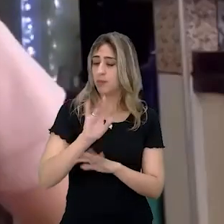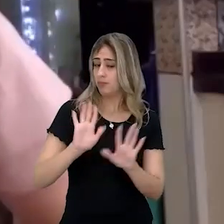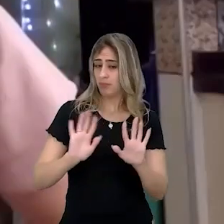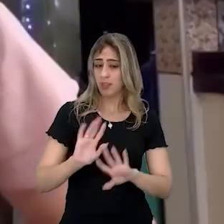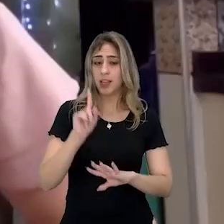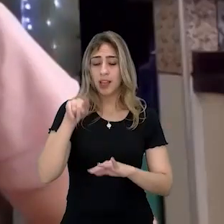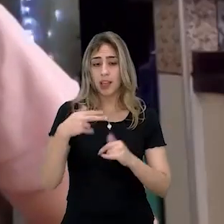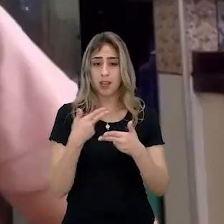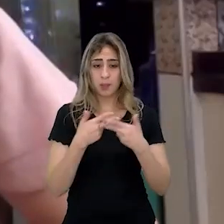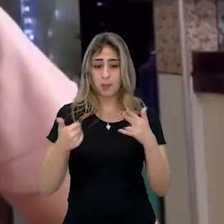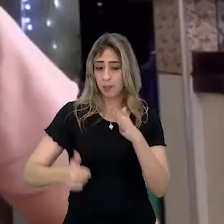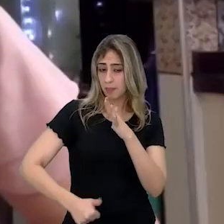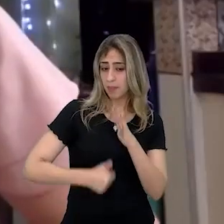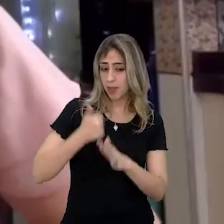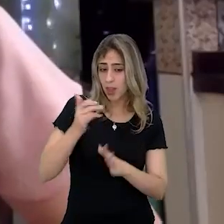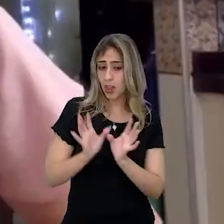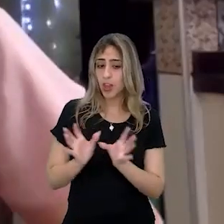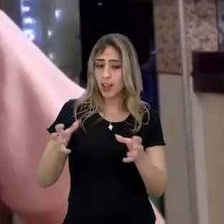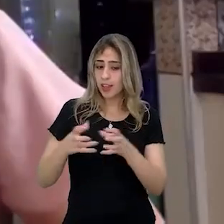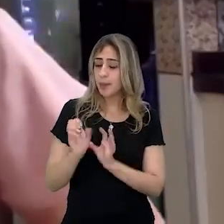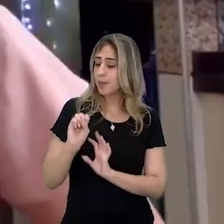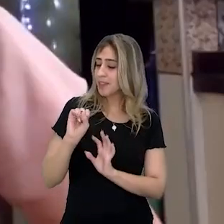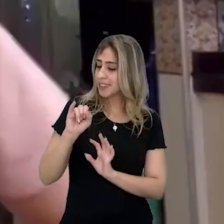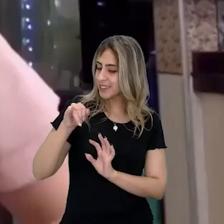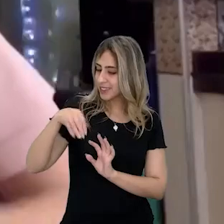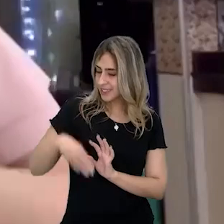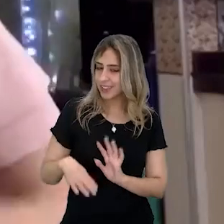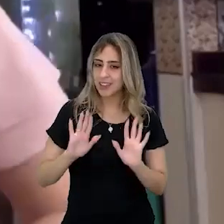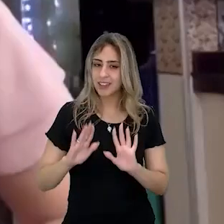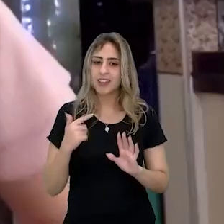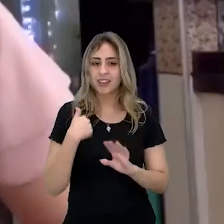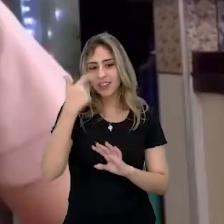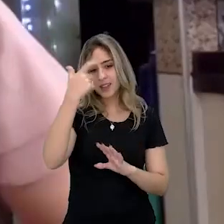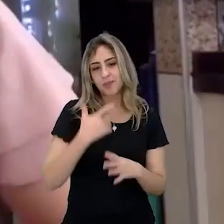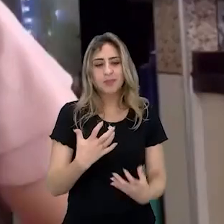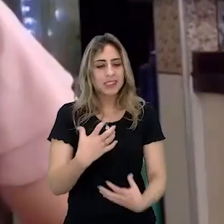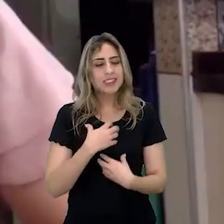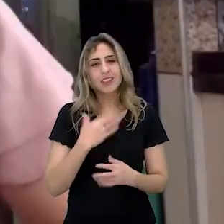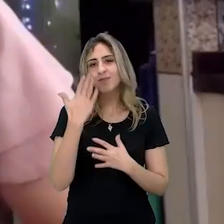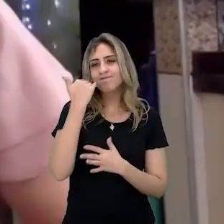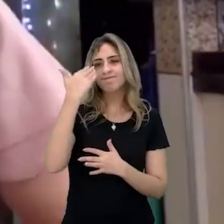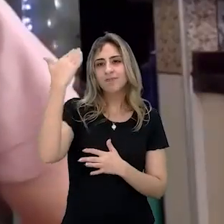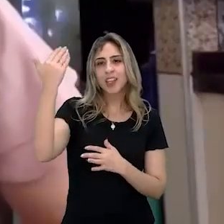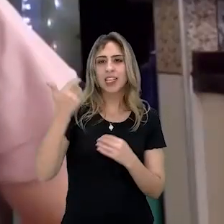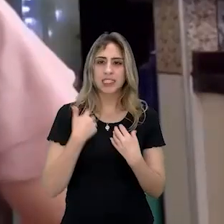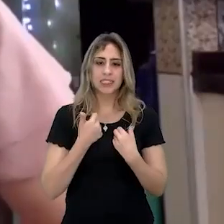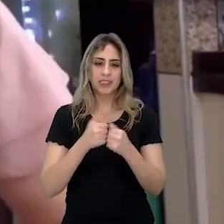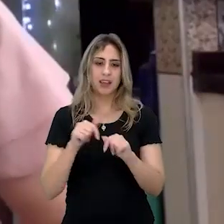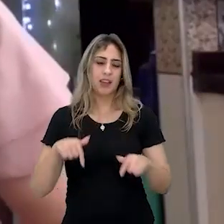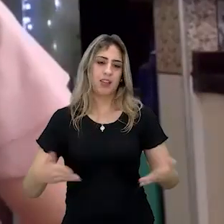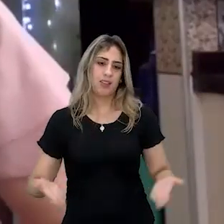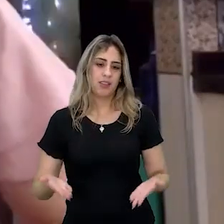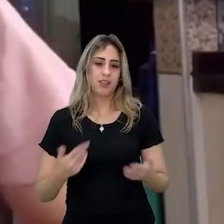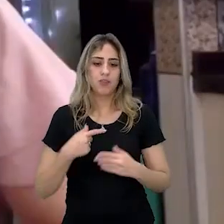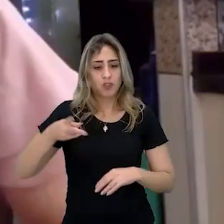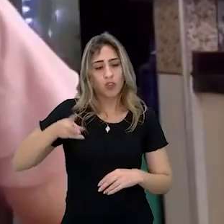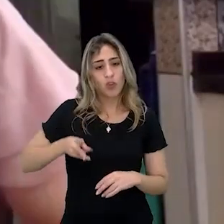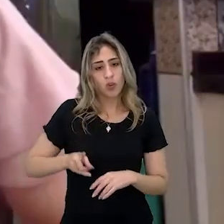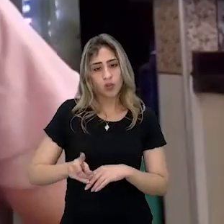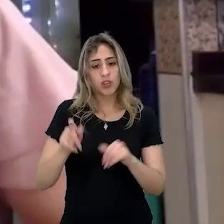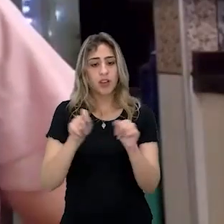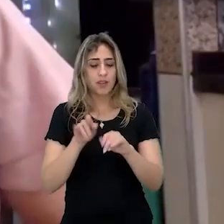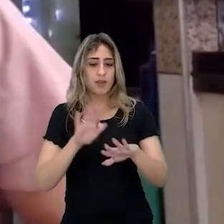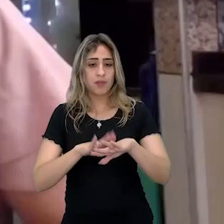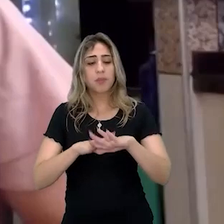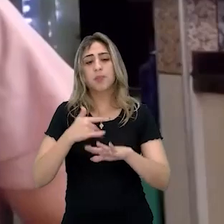Essa é a melhor equipe, sim, e eu me sinto honrada de estar aqui. Vou continuar aí